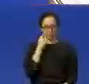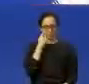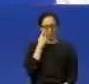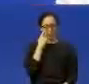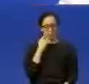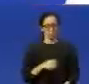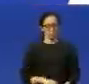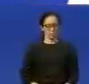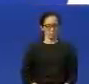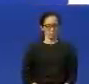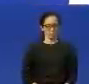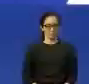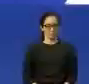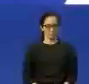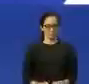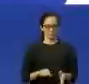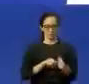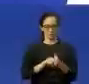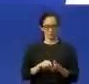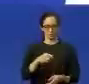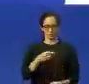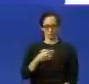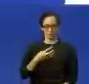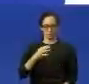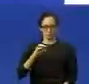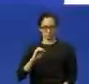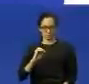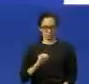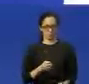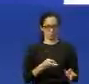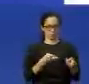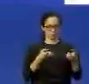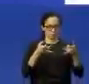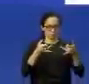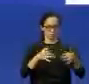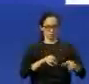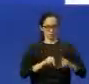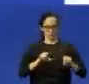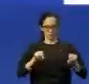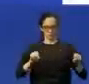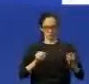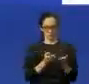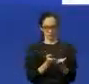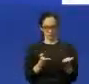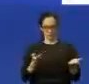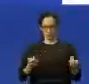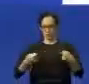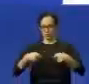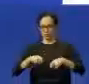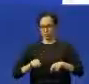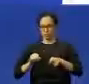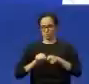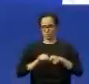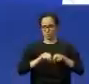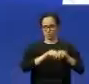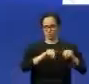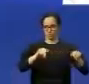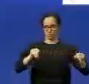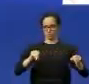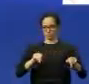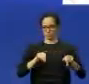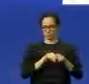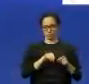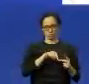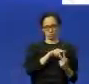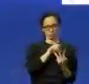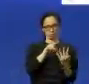139. Questão número 140 é aquela que fala que o garçom precisa escolher uma bandeja de base retangular para servir 4